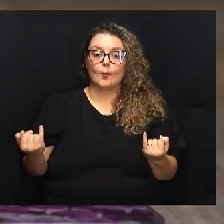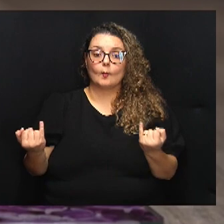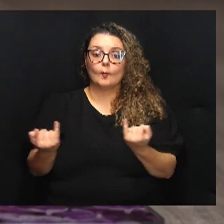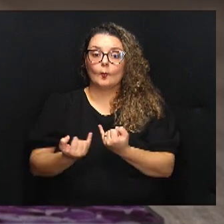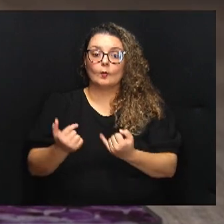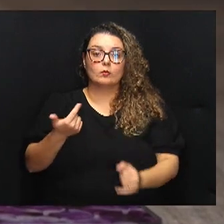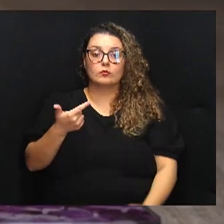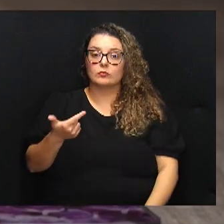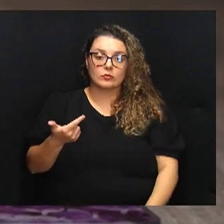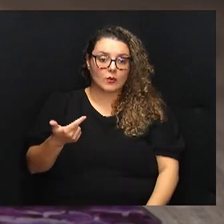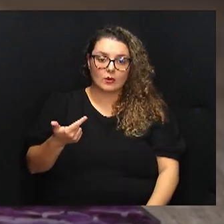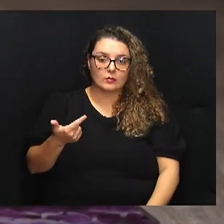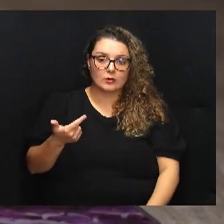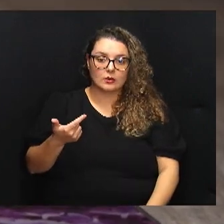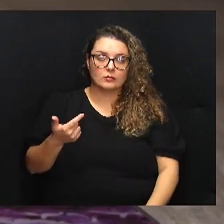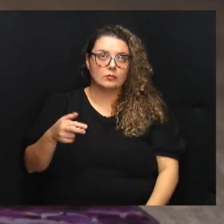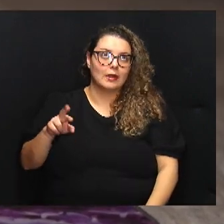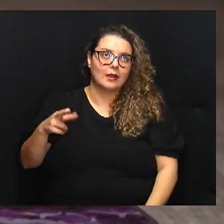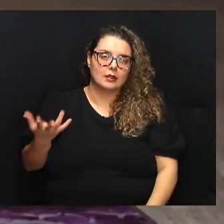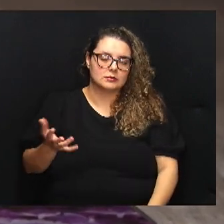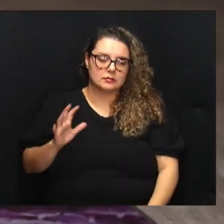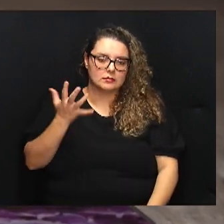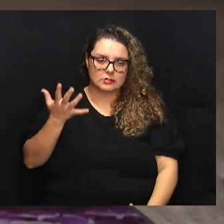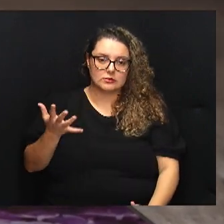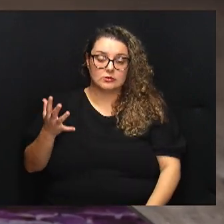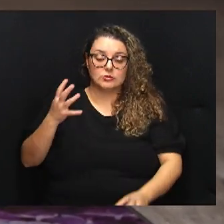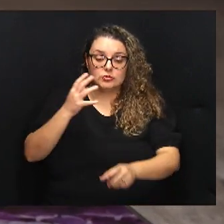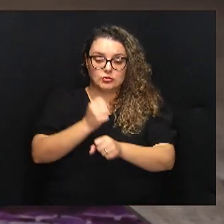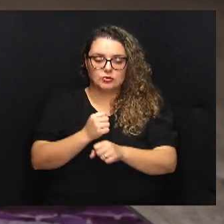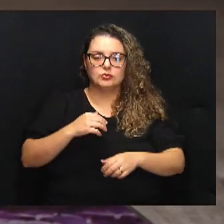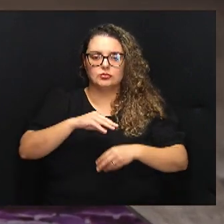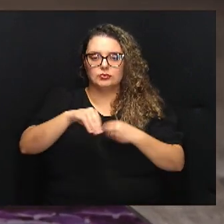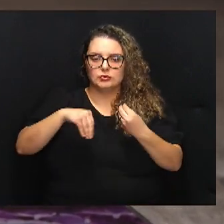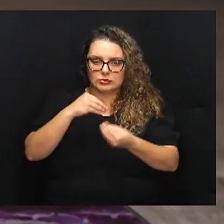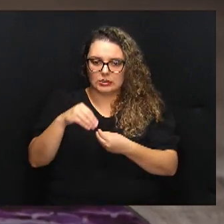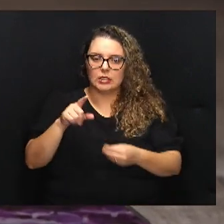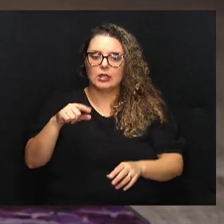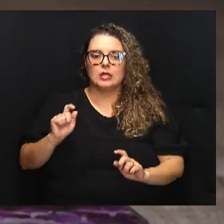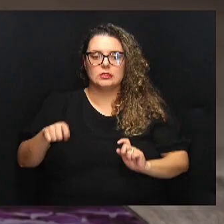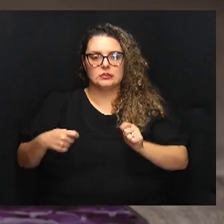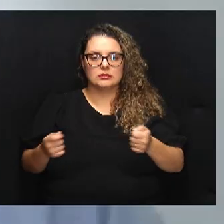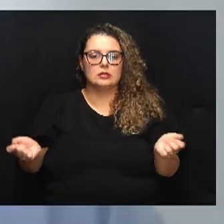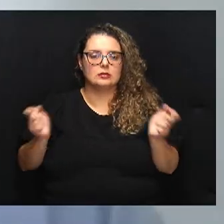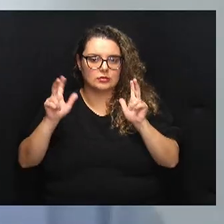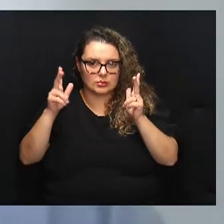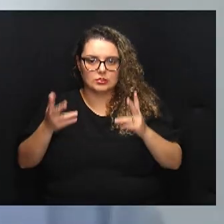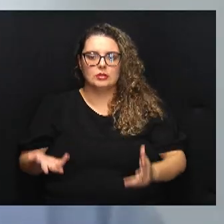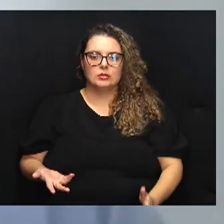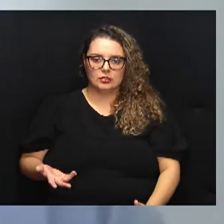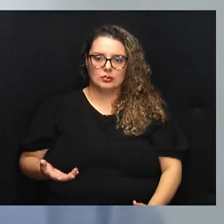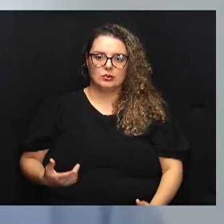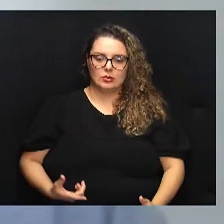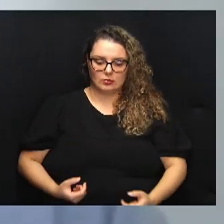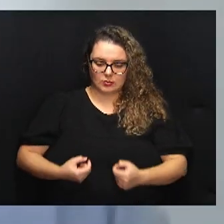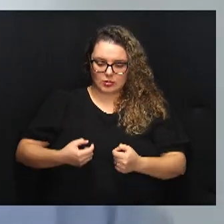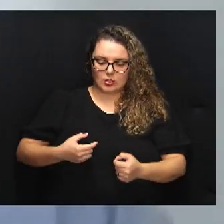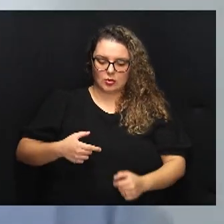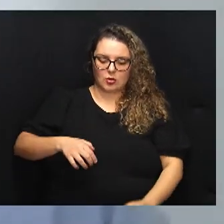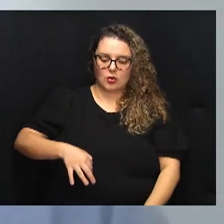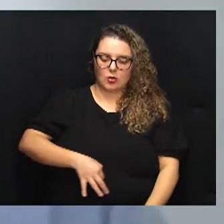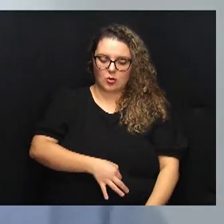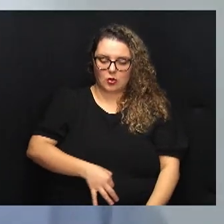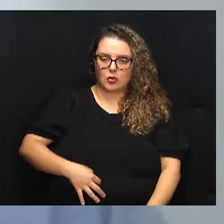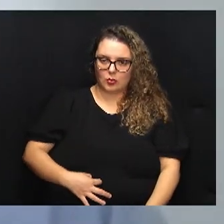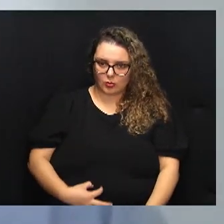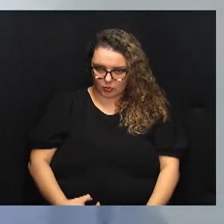causa aparente, Então, quando a gente junta todos esses fatores, tudo isso é sinal de alerta para o câncer coloretal e a gente